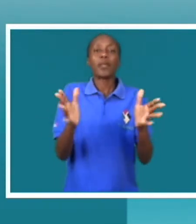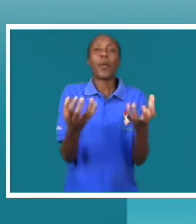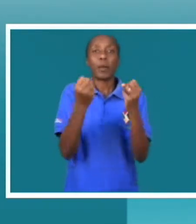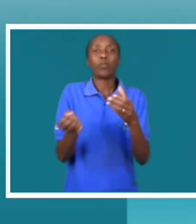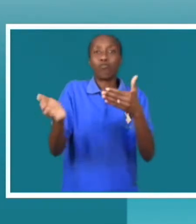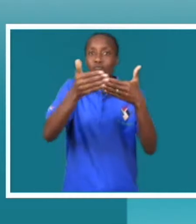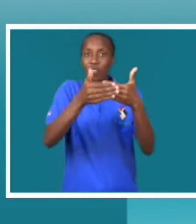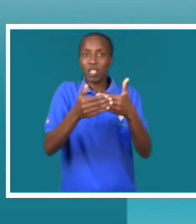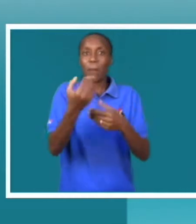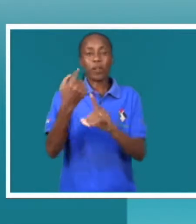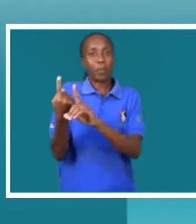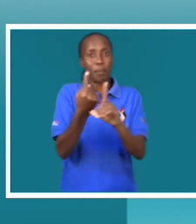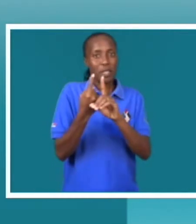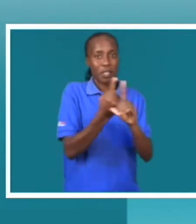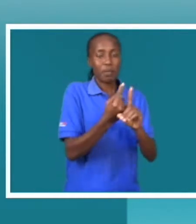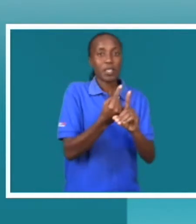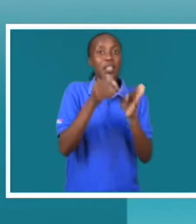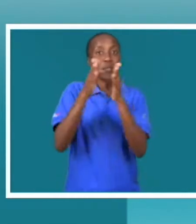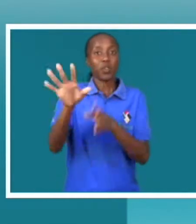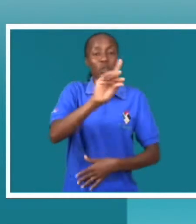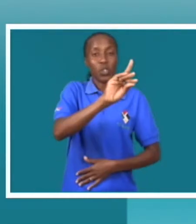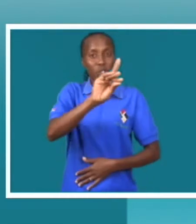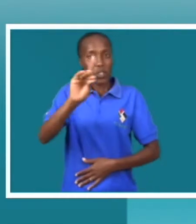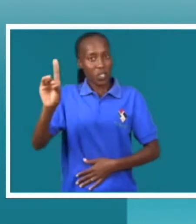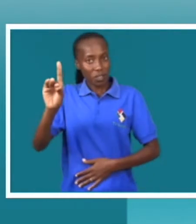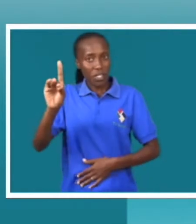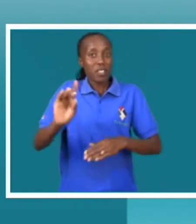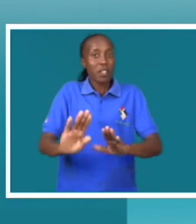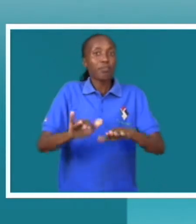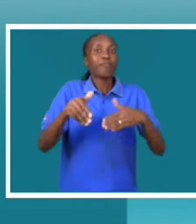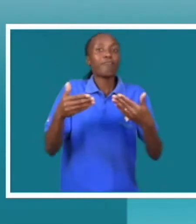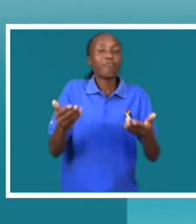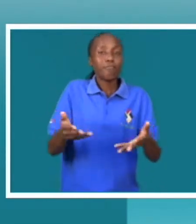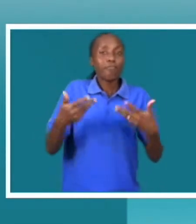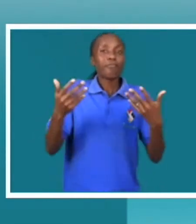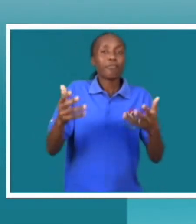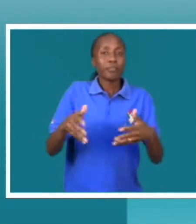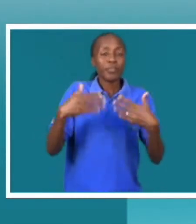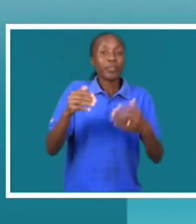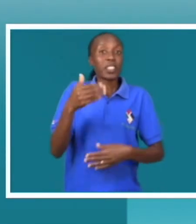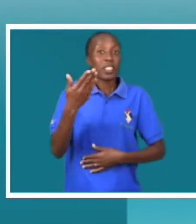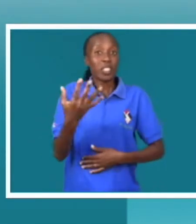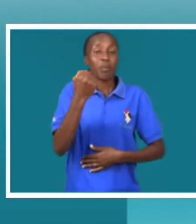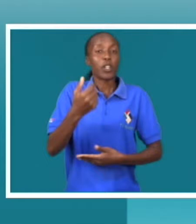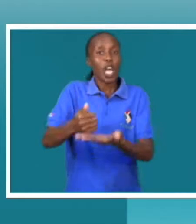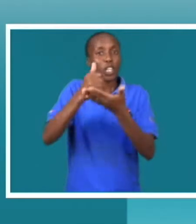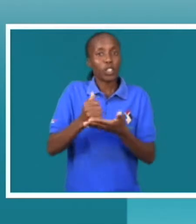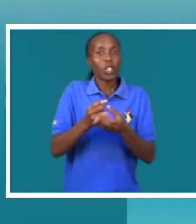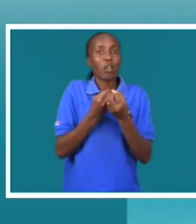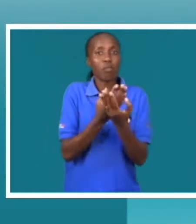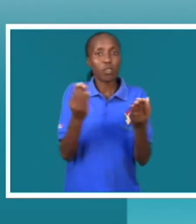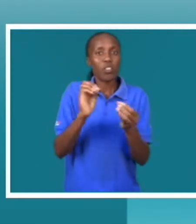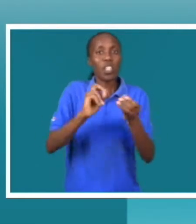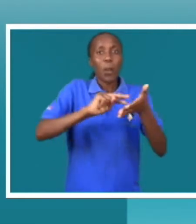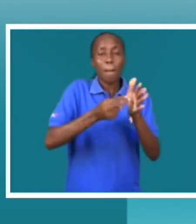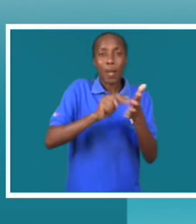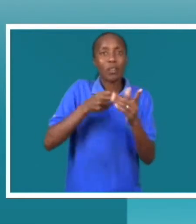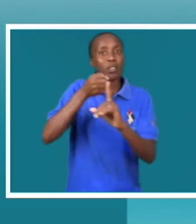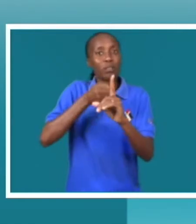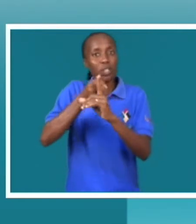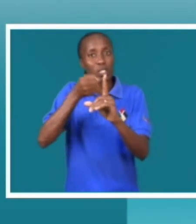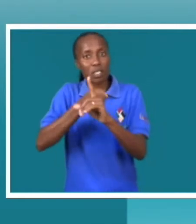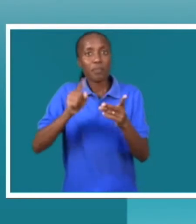fechar para que haja a participação das pessoas com deficiência. E isso vai nos ajudar muito no plano